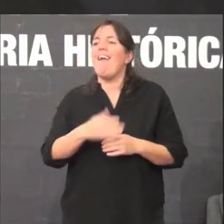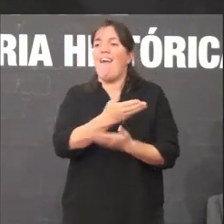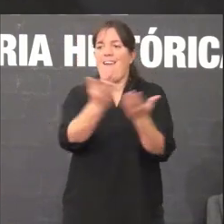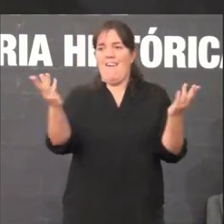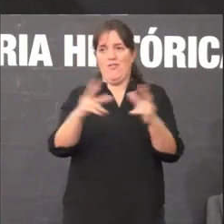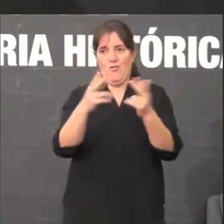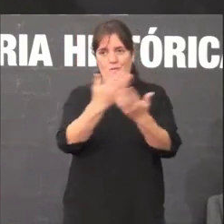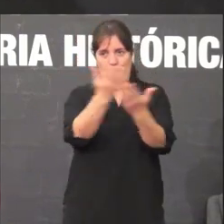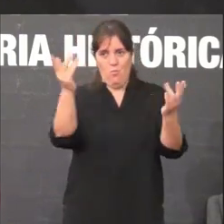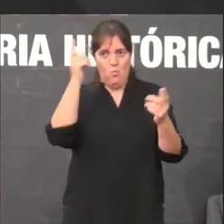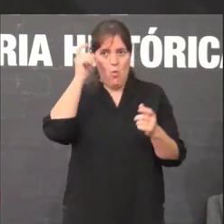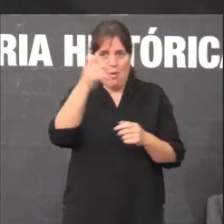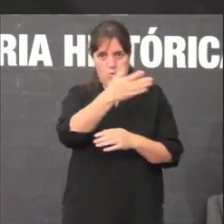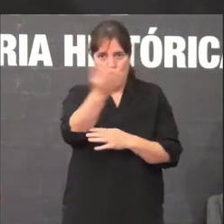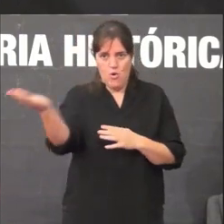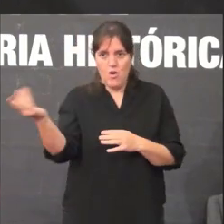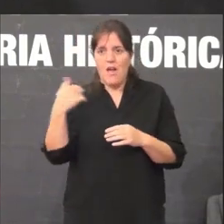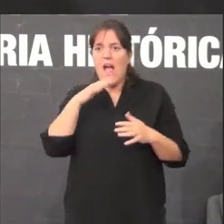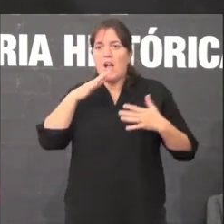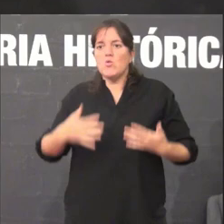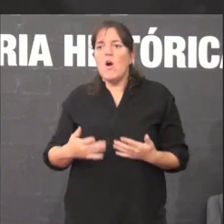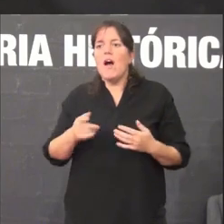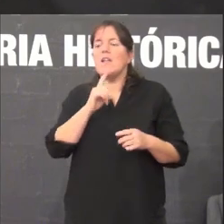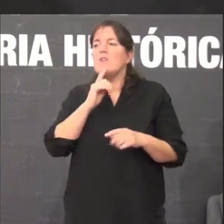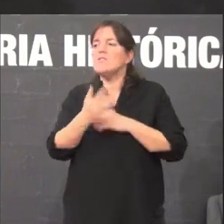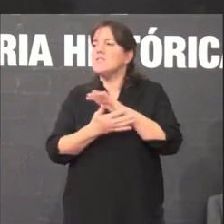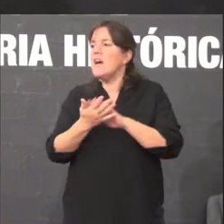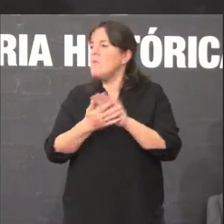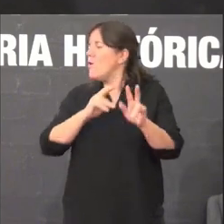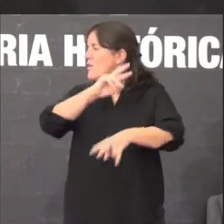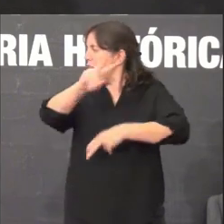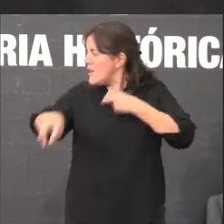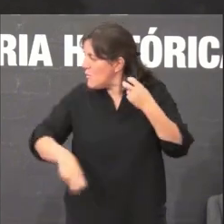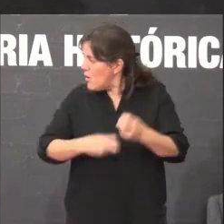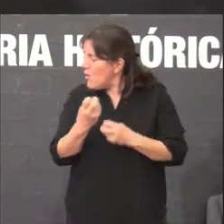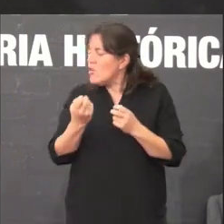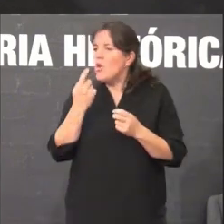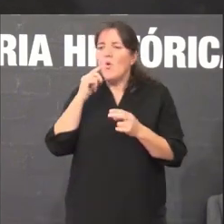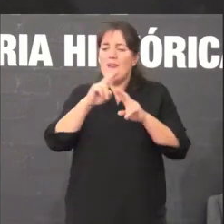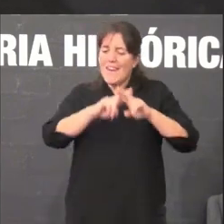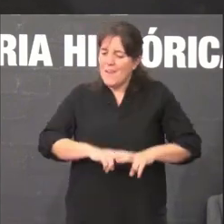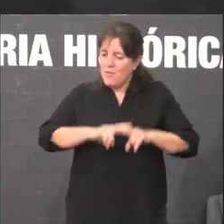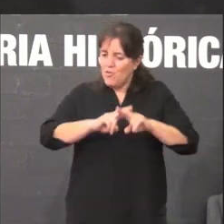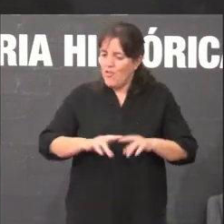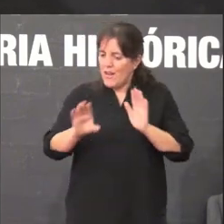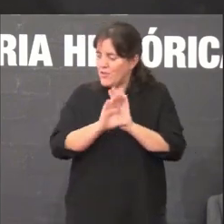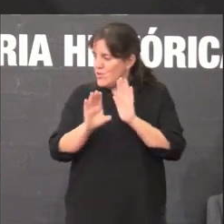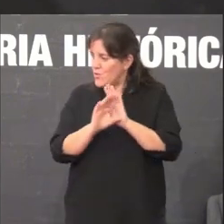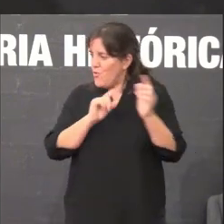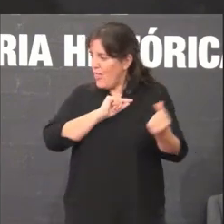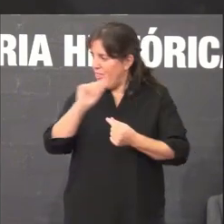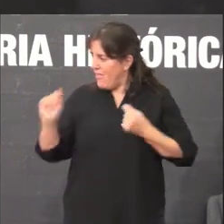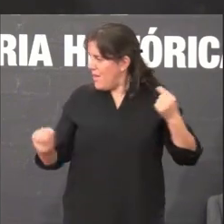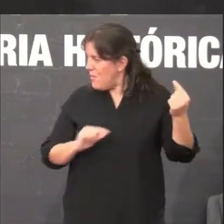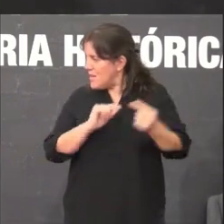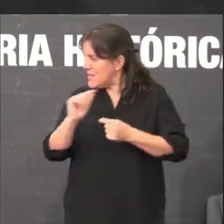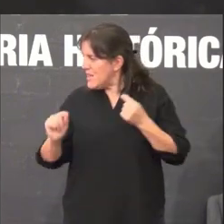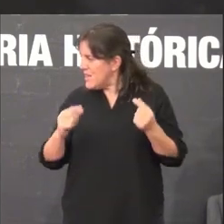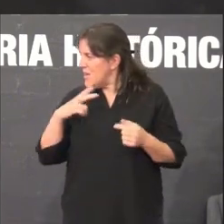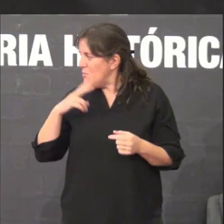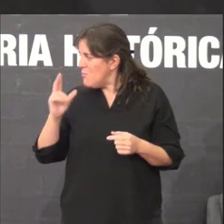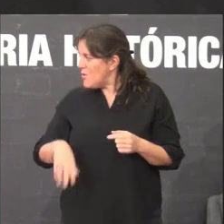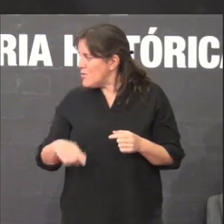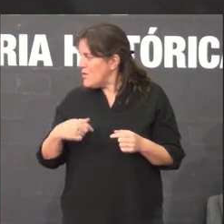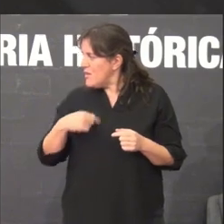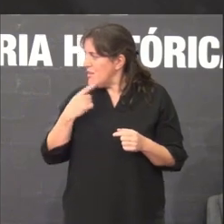dia fala-se outra vez de voltarmos outra vez a uma revisão da Constituição, era um assunto que foi debatido esta semana em Portugal,